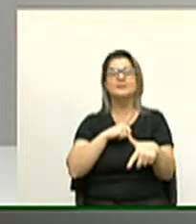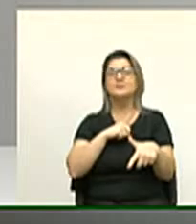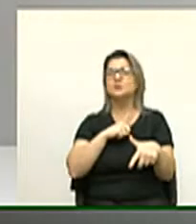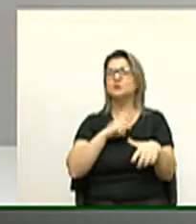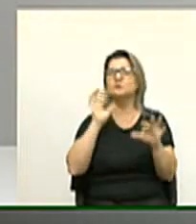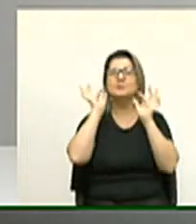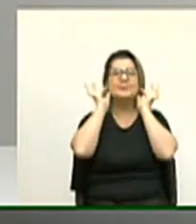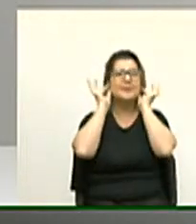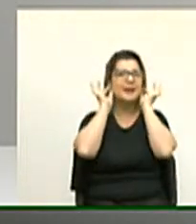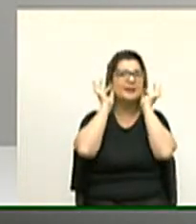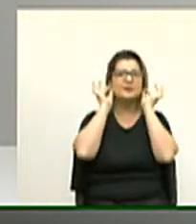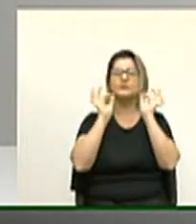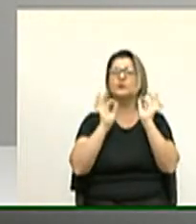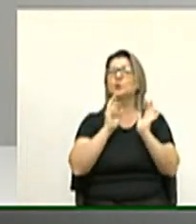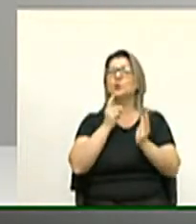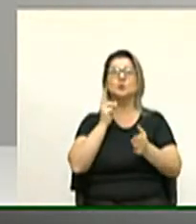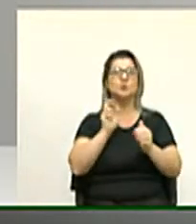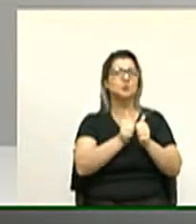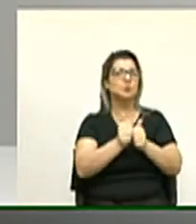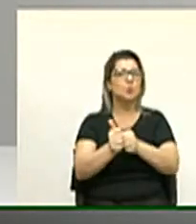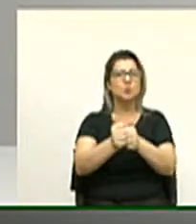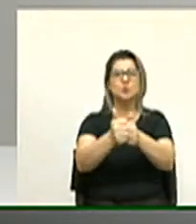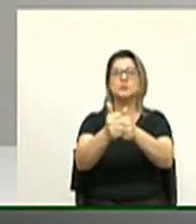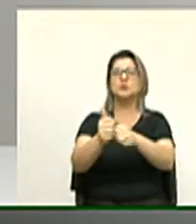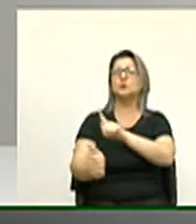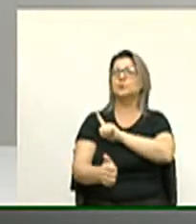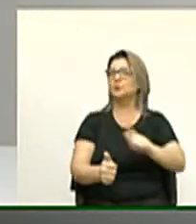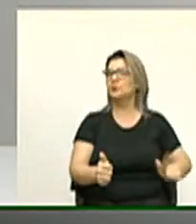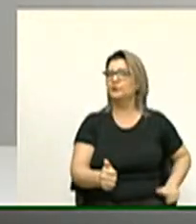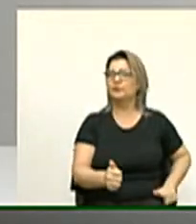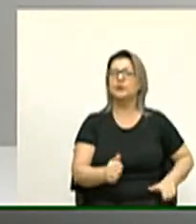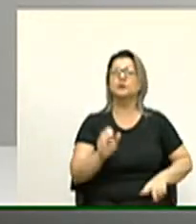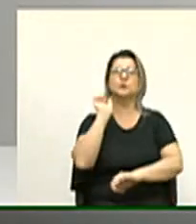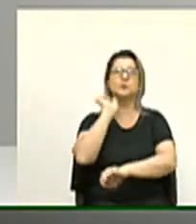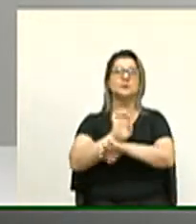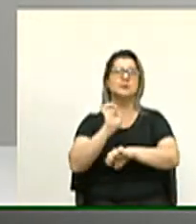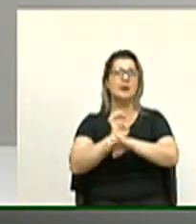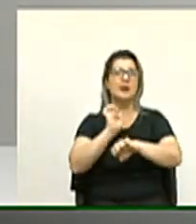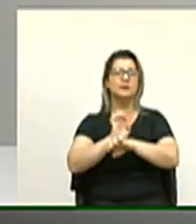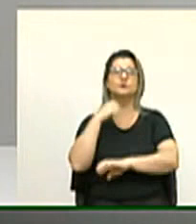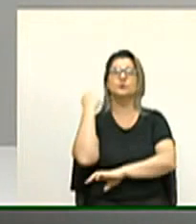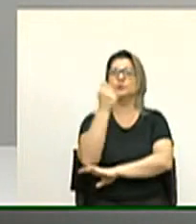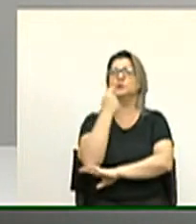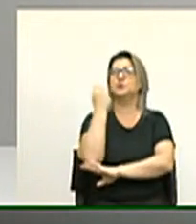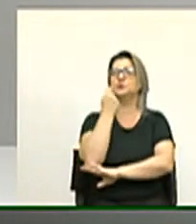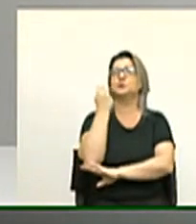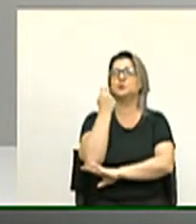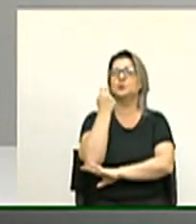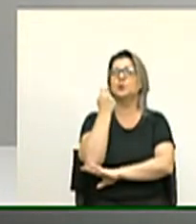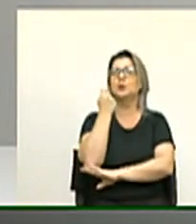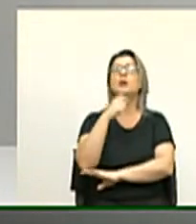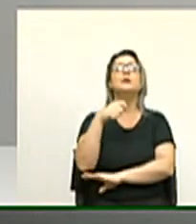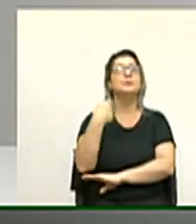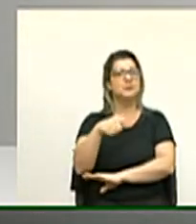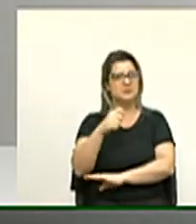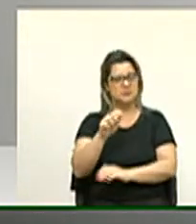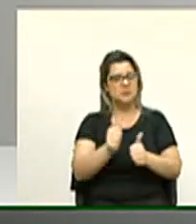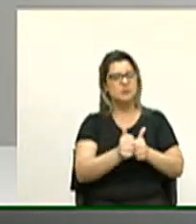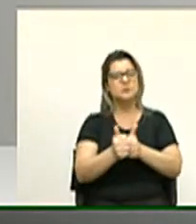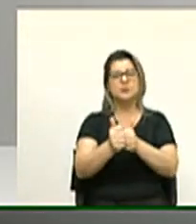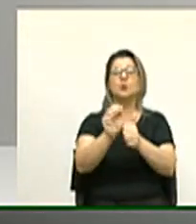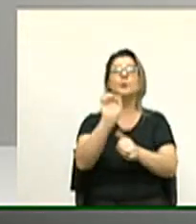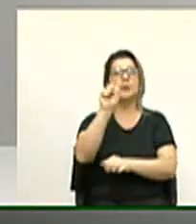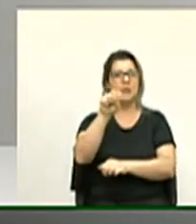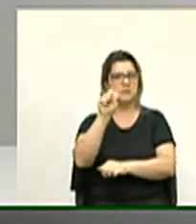magnificamente, né, conduzido pelo governo do Estado do Rio Grande do Sul. Então, devemos acompanhar,